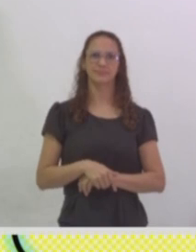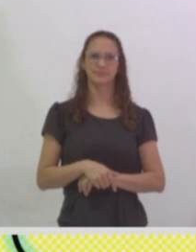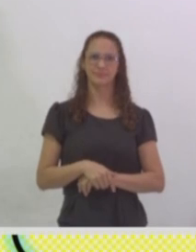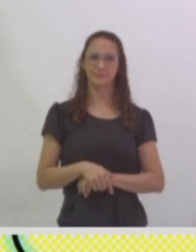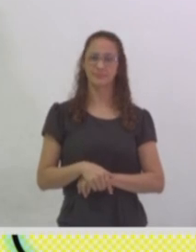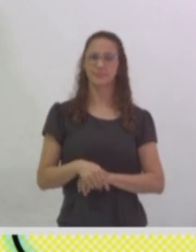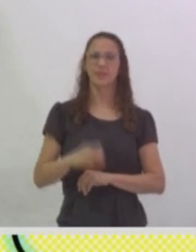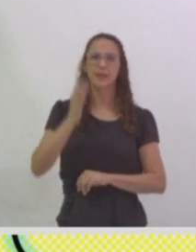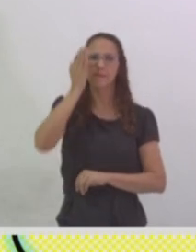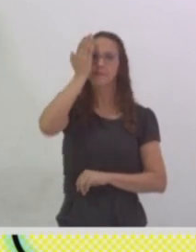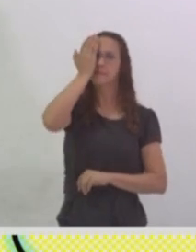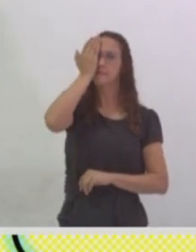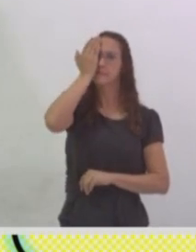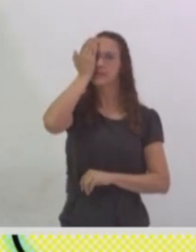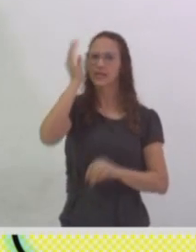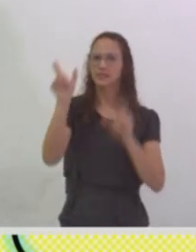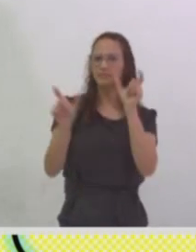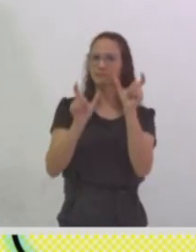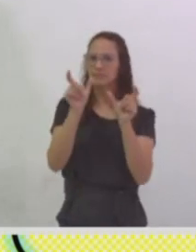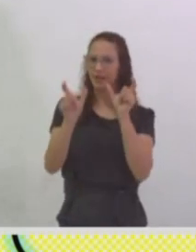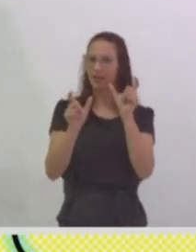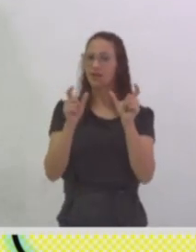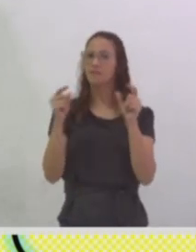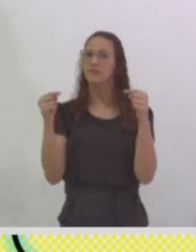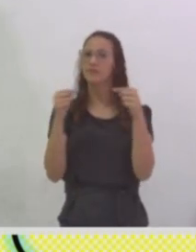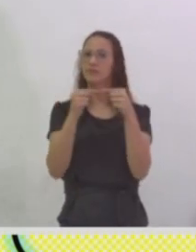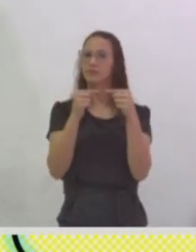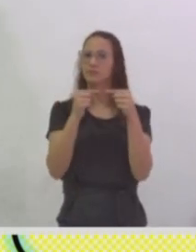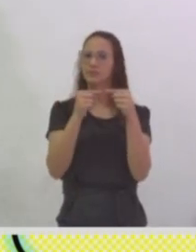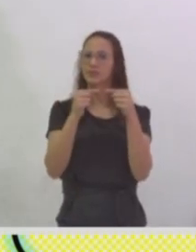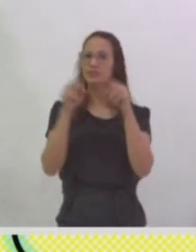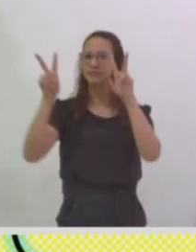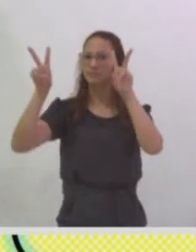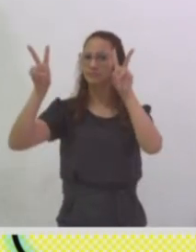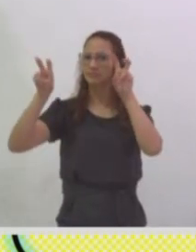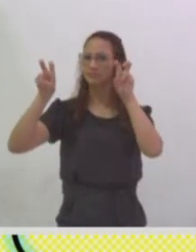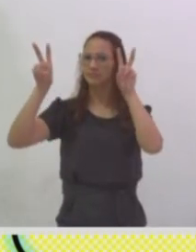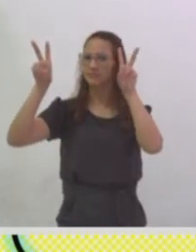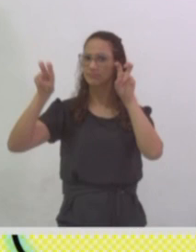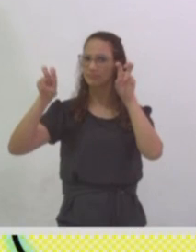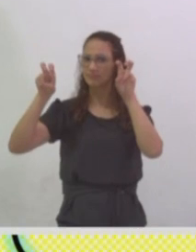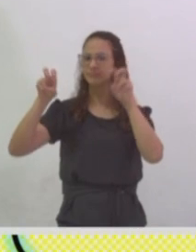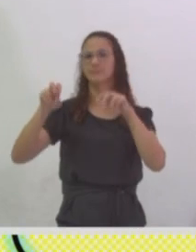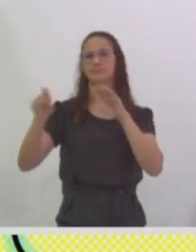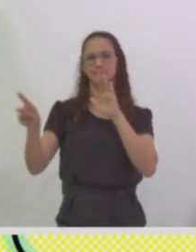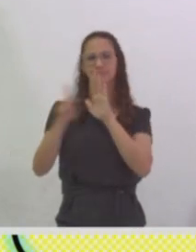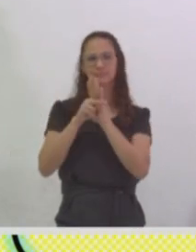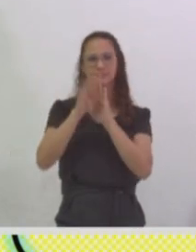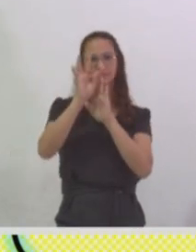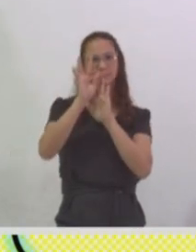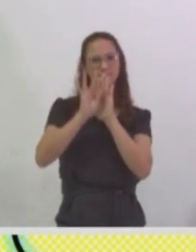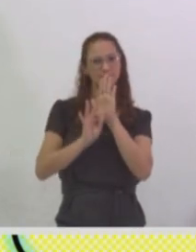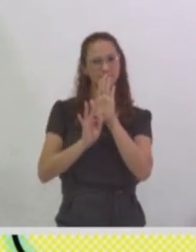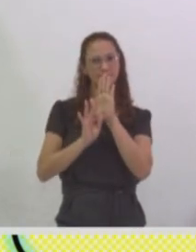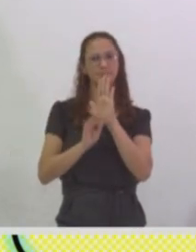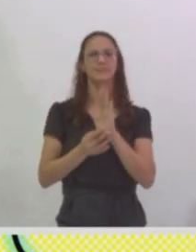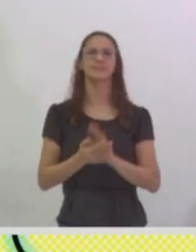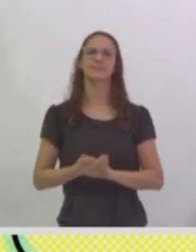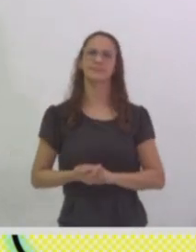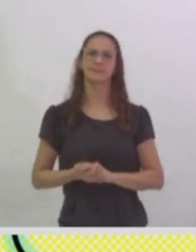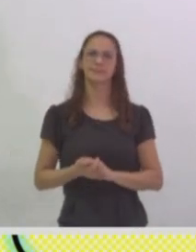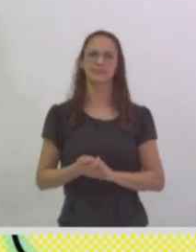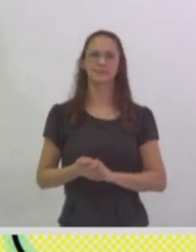o título do nosso texto. Viu só? Fica lá em cima, é a palavra inicial lá de